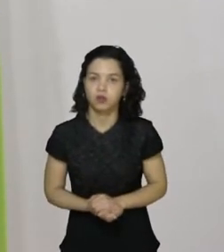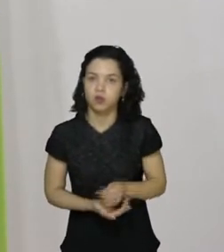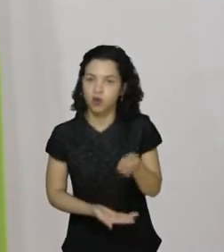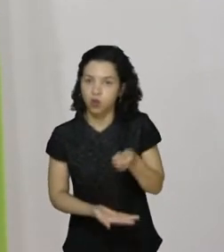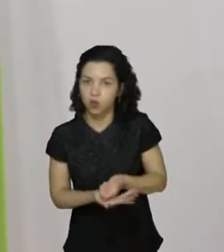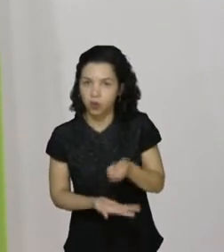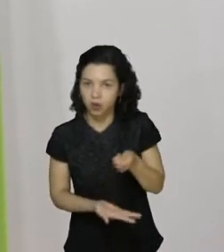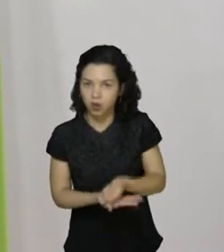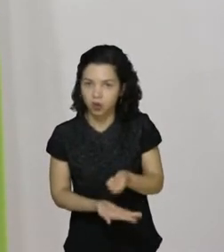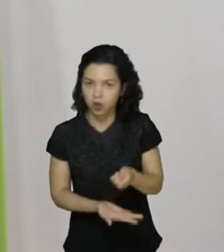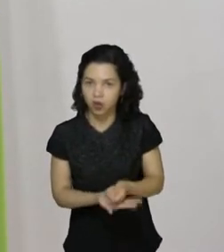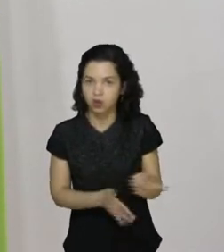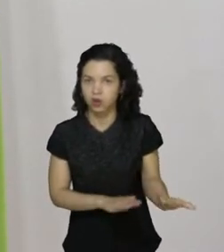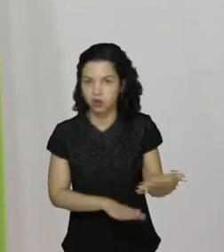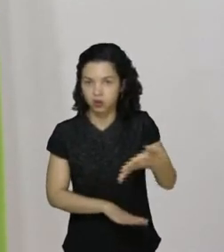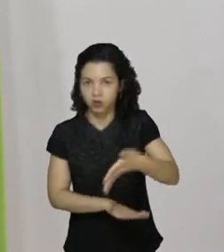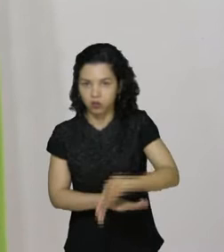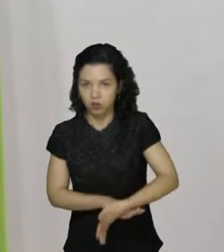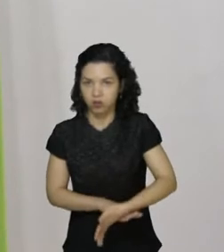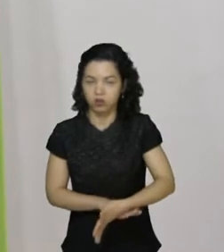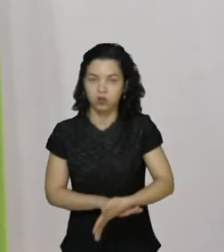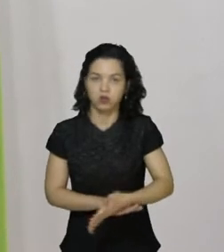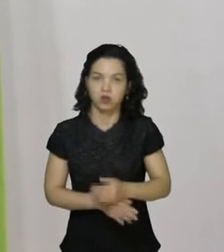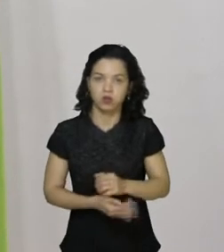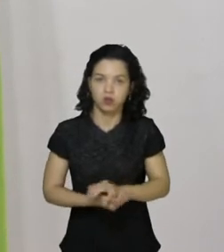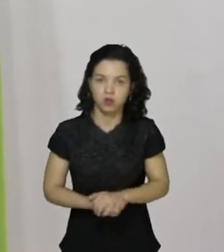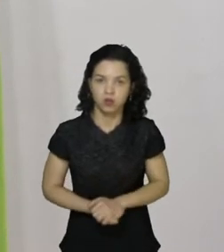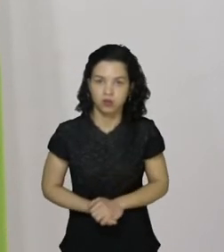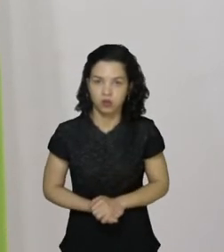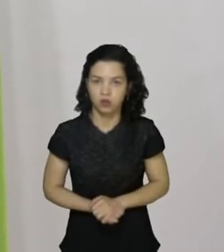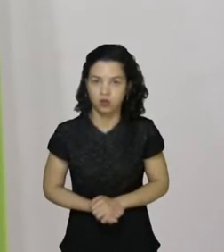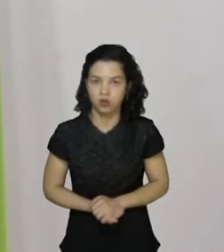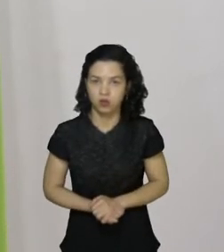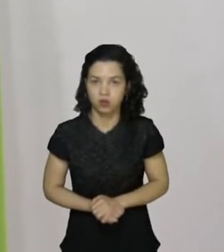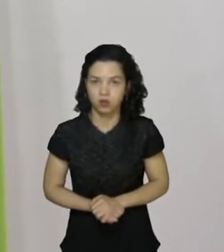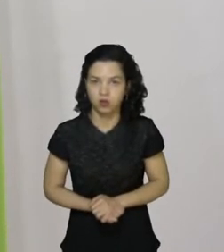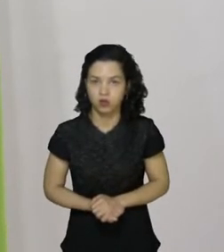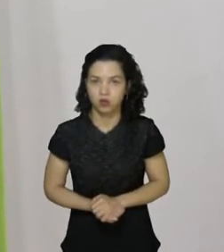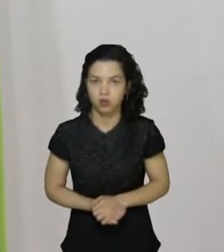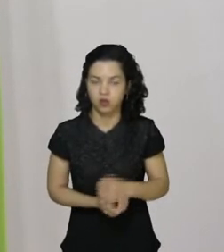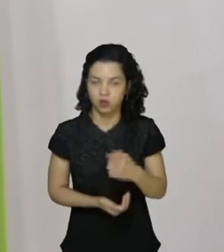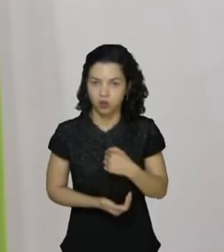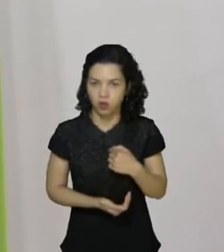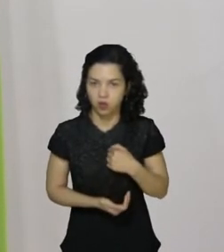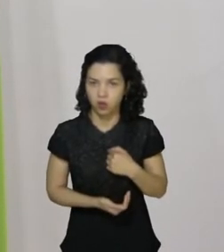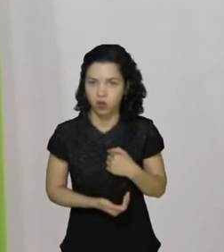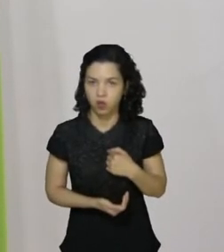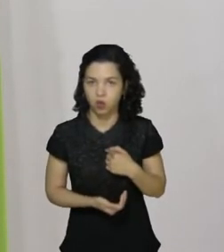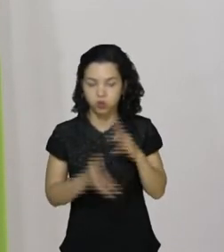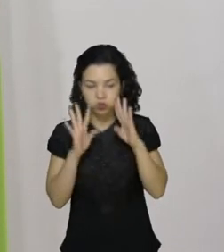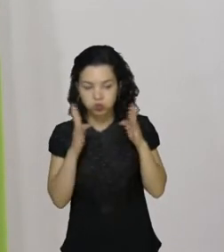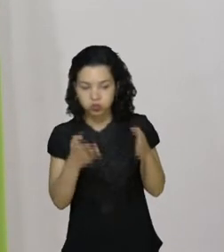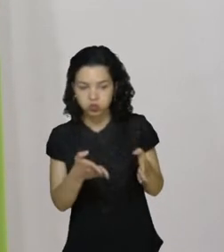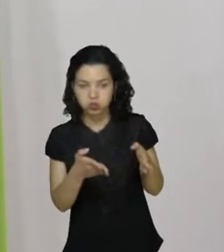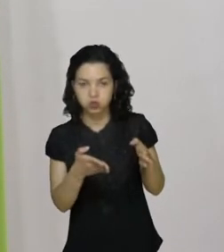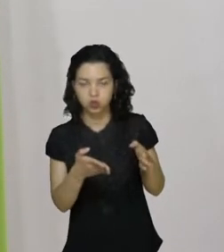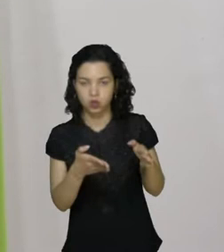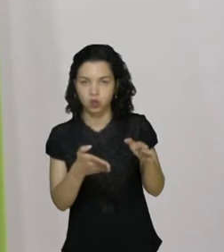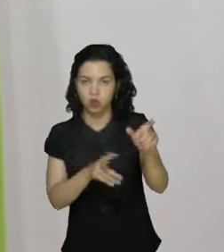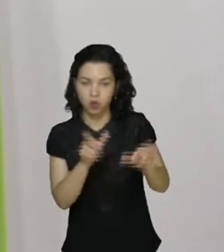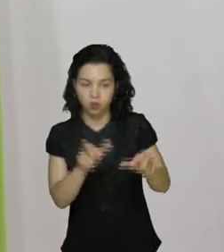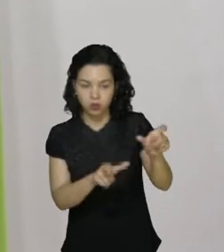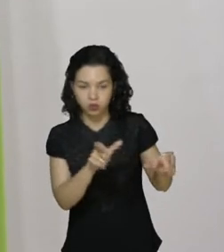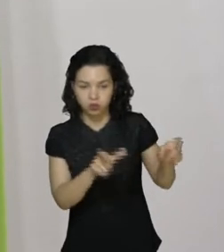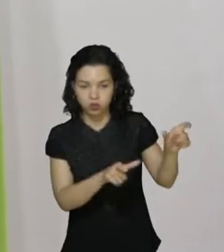de estar aqui, me dirigindo não somente às pessoas que têm